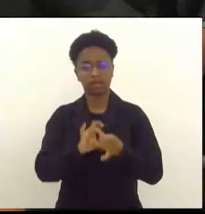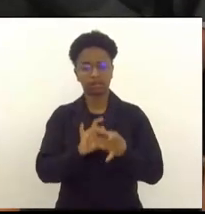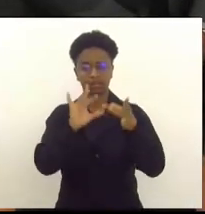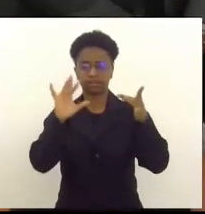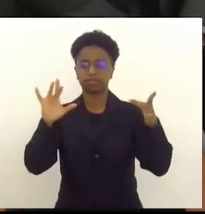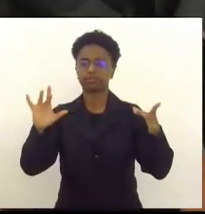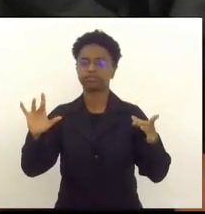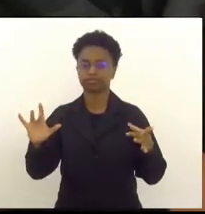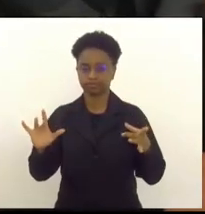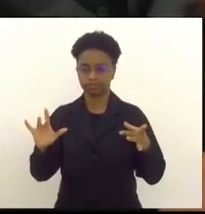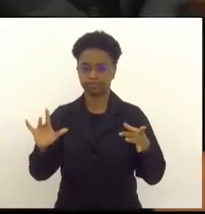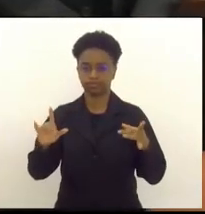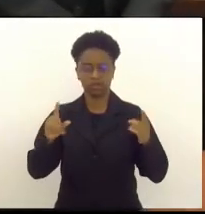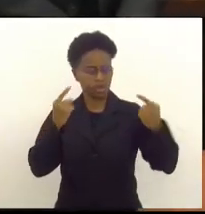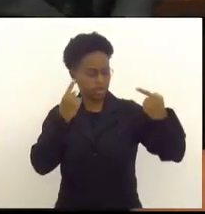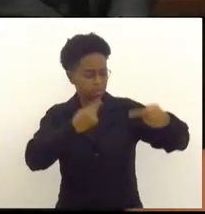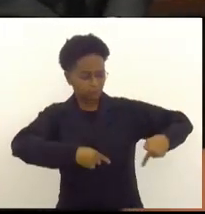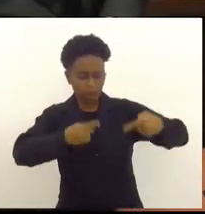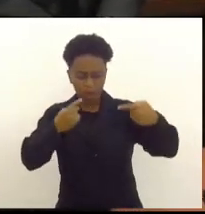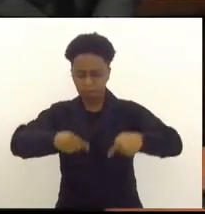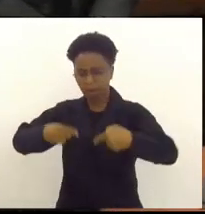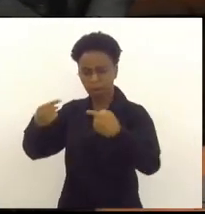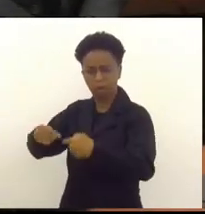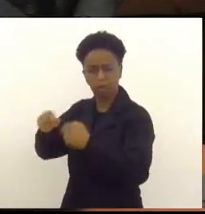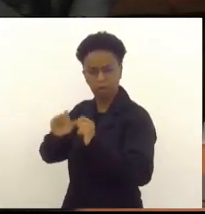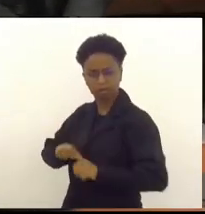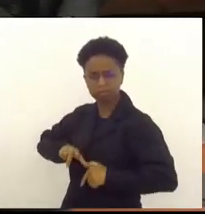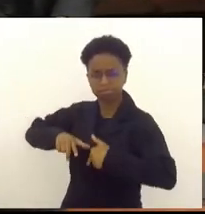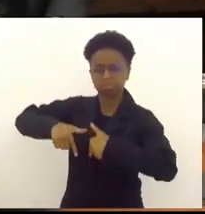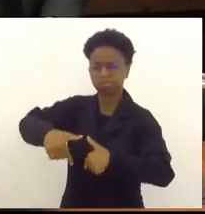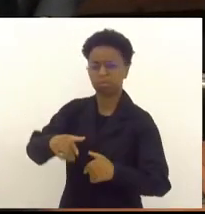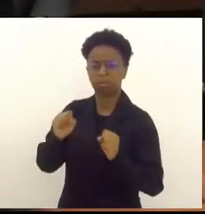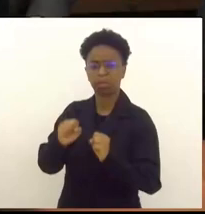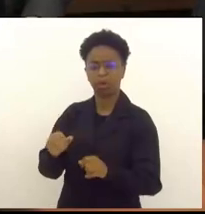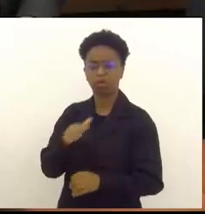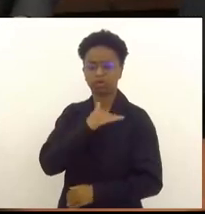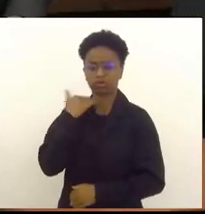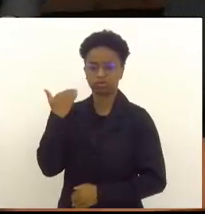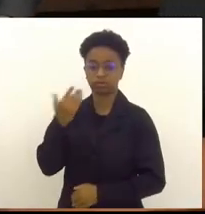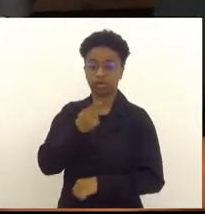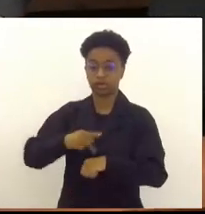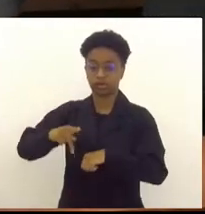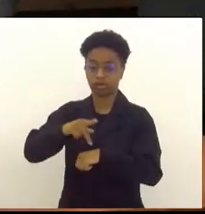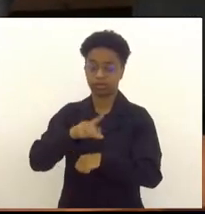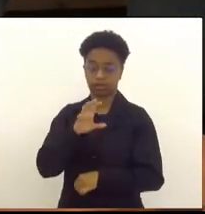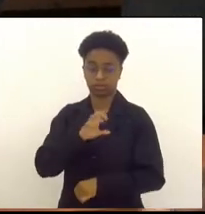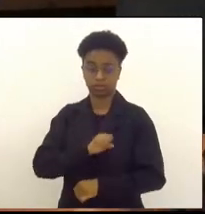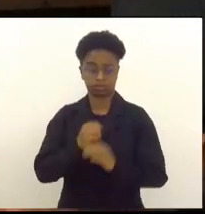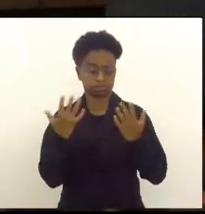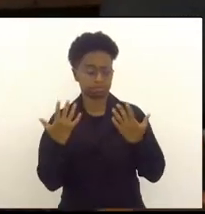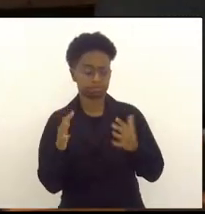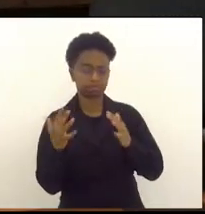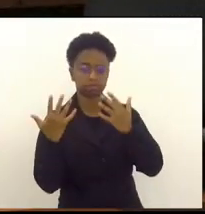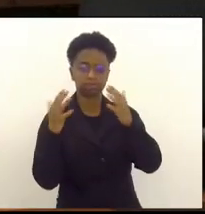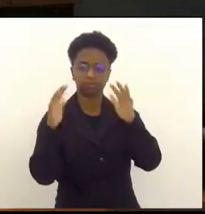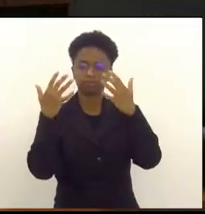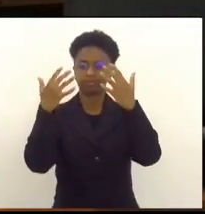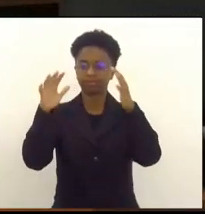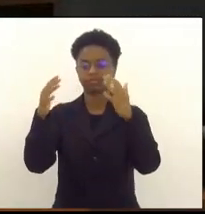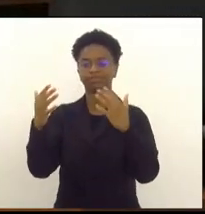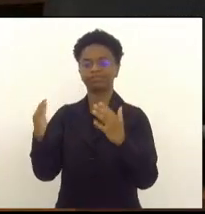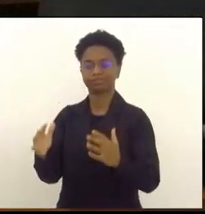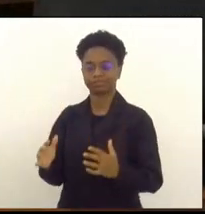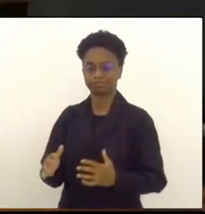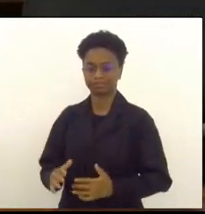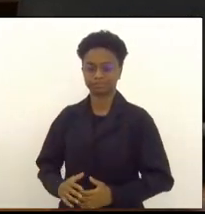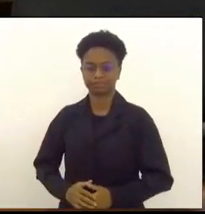ó liberdade, desafio o nosso peito à própria morte. Ó pátria amada, toda pátria,